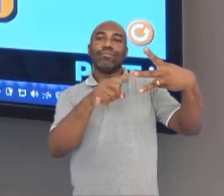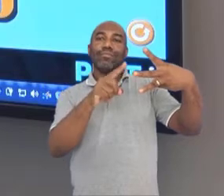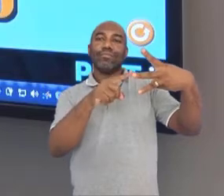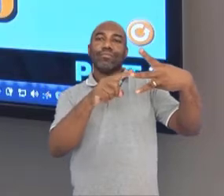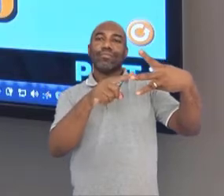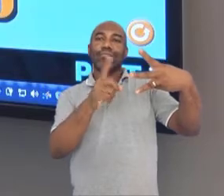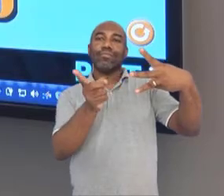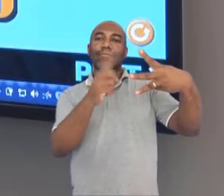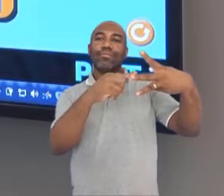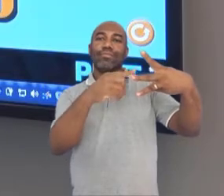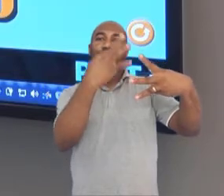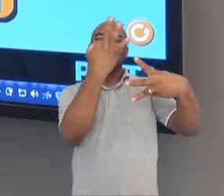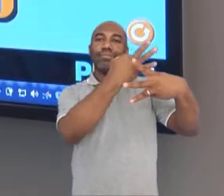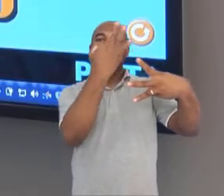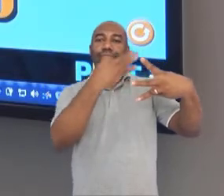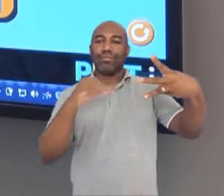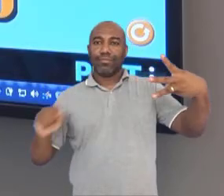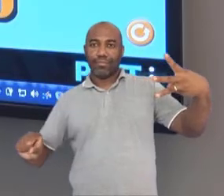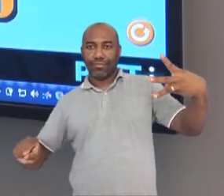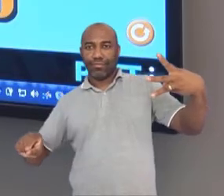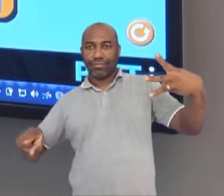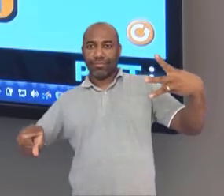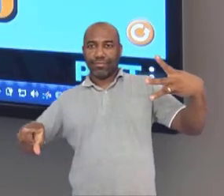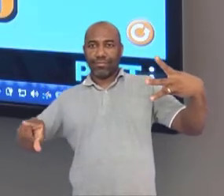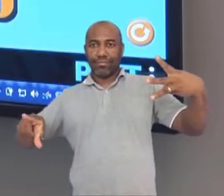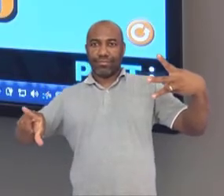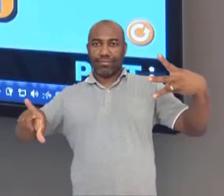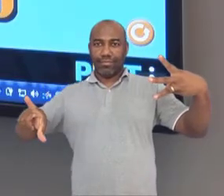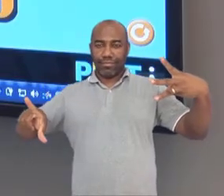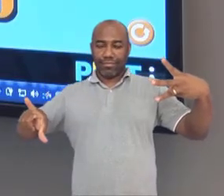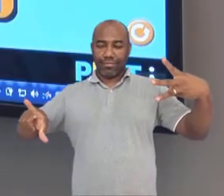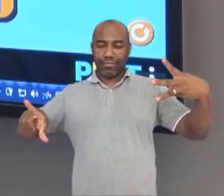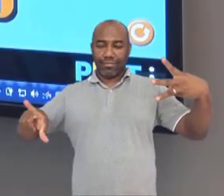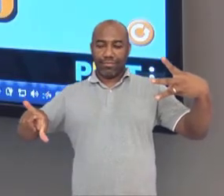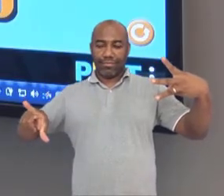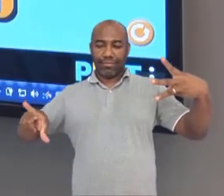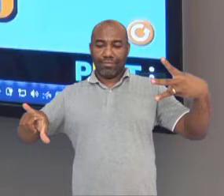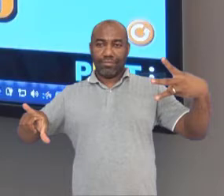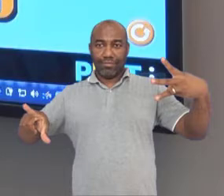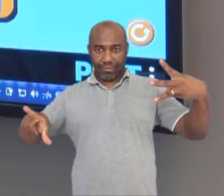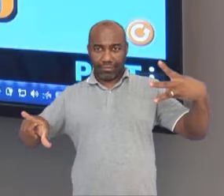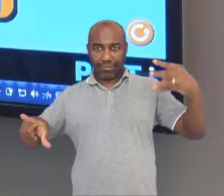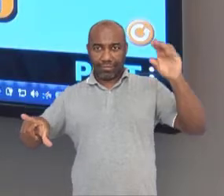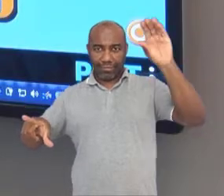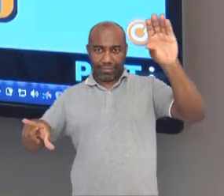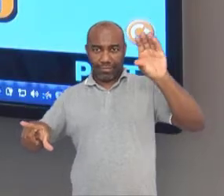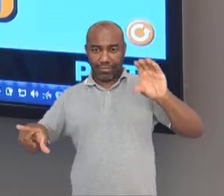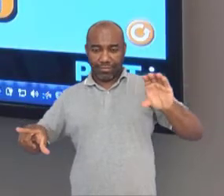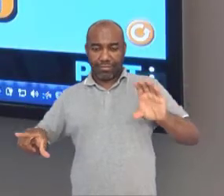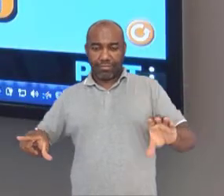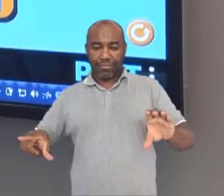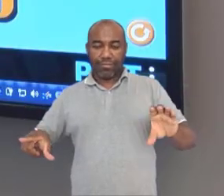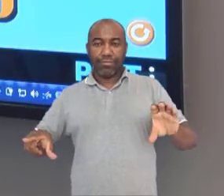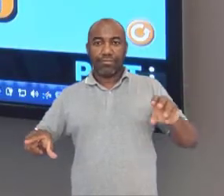aumentou. Então, veja, nós temos 9.